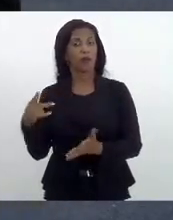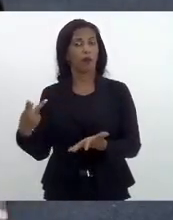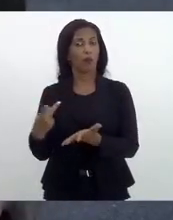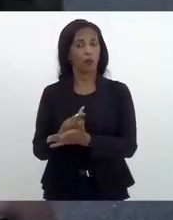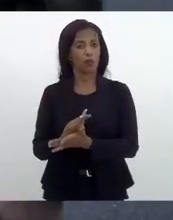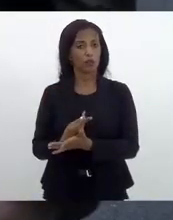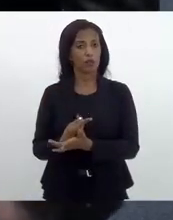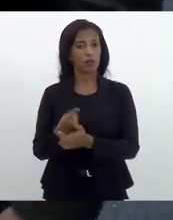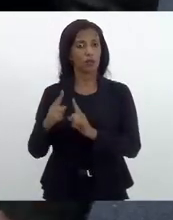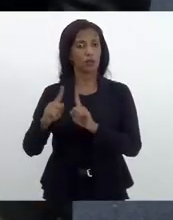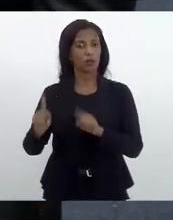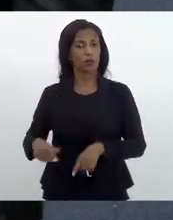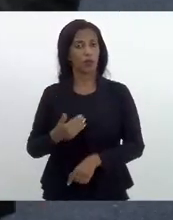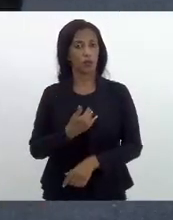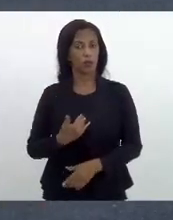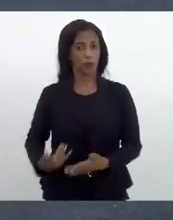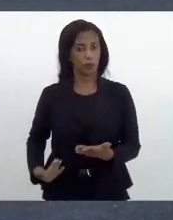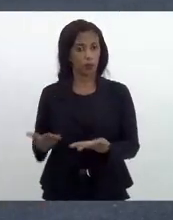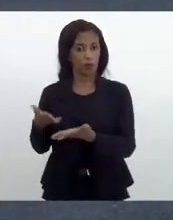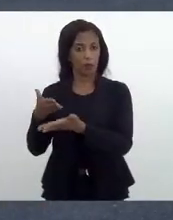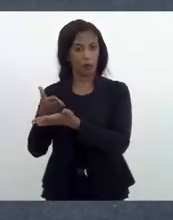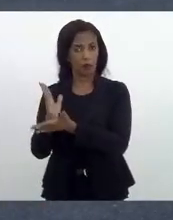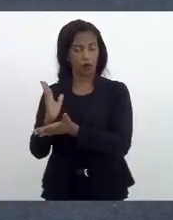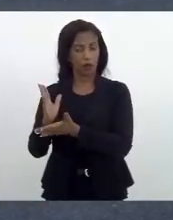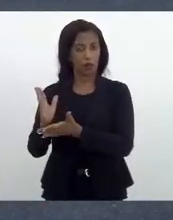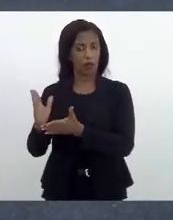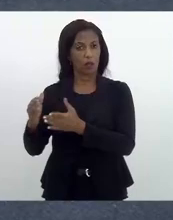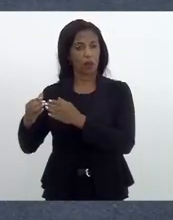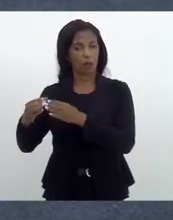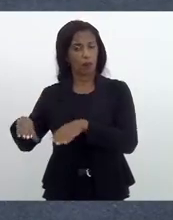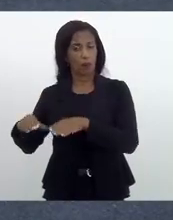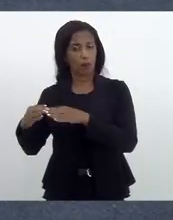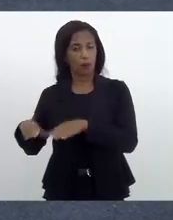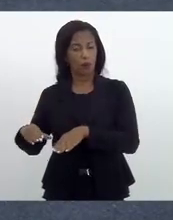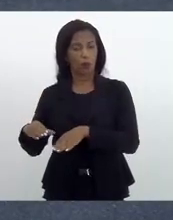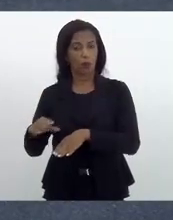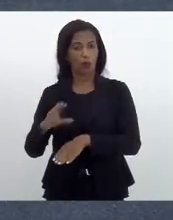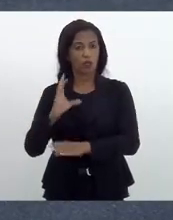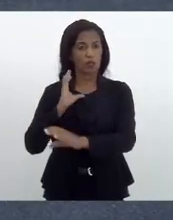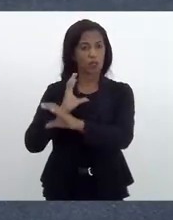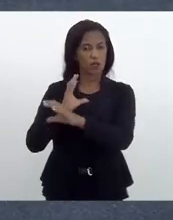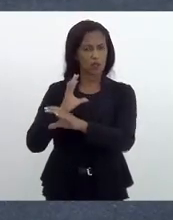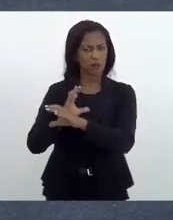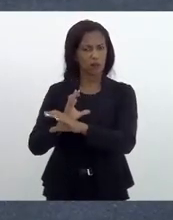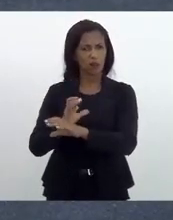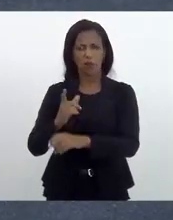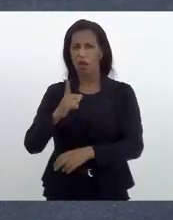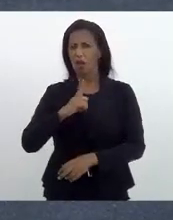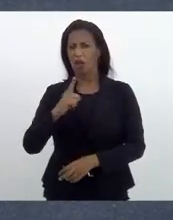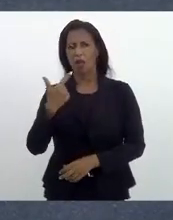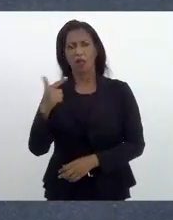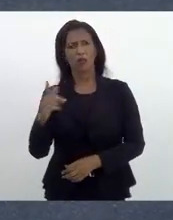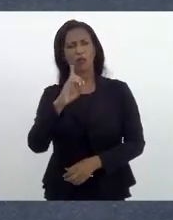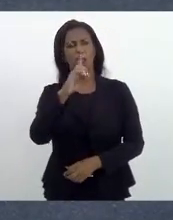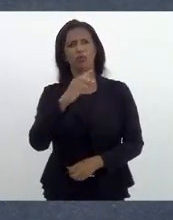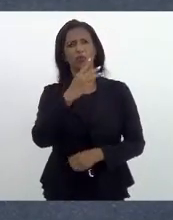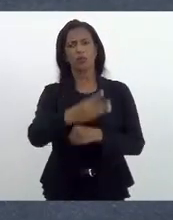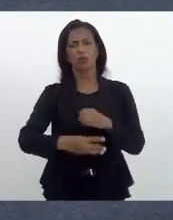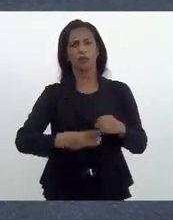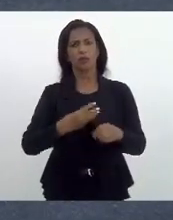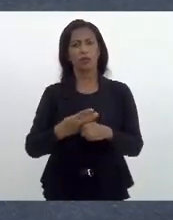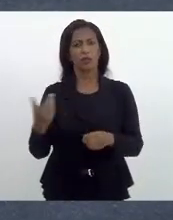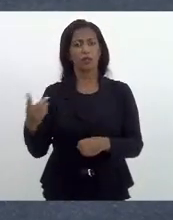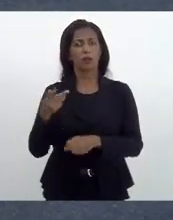públicos aprovados no concurso da Polícia Civil, é não ter a progressão do triênio e ter que buscar esse direito na